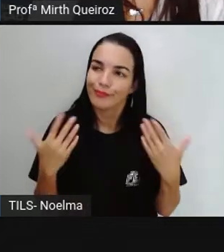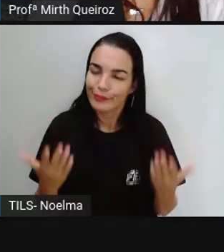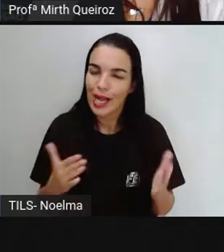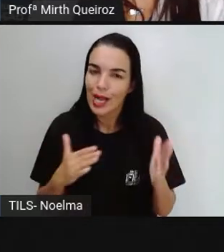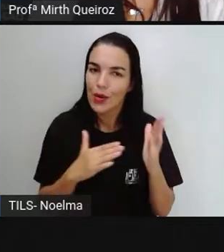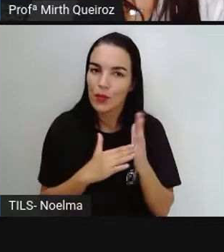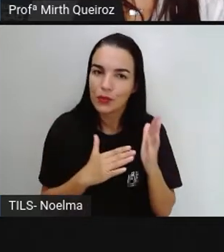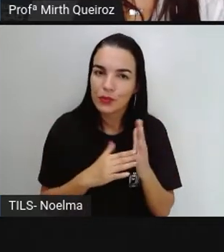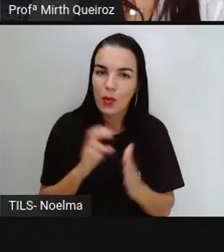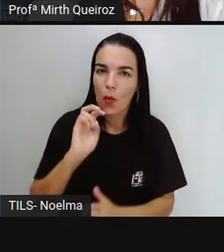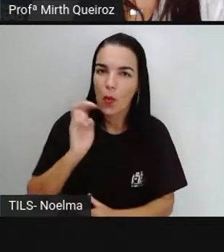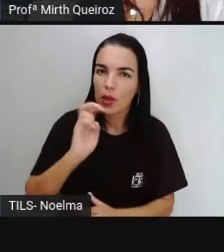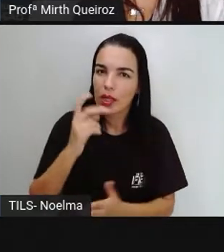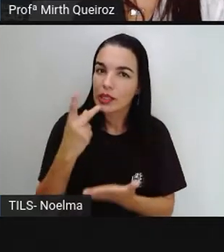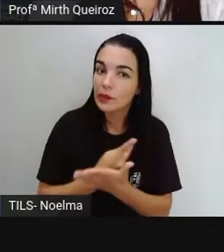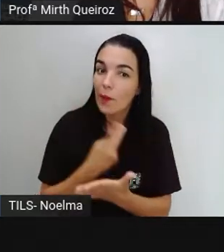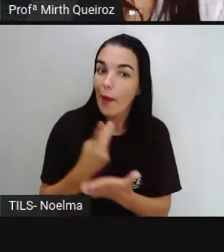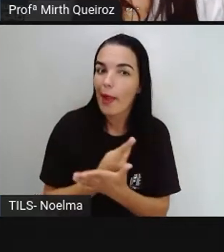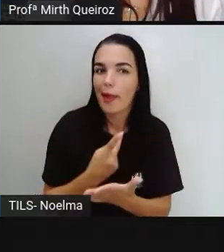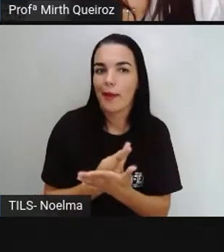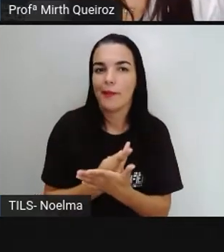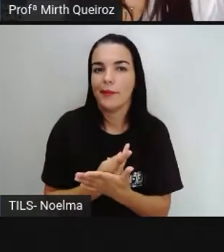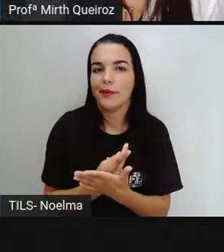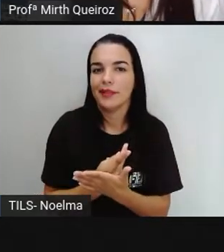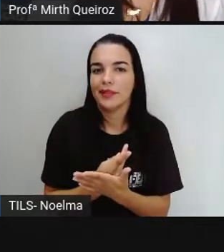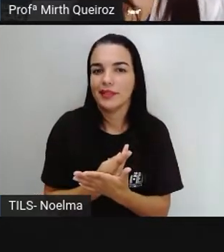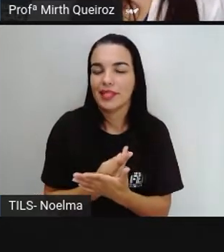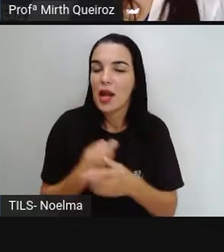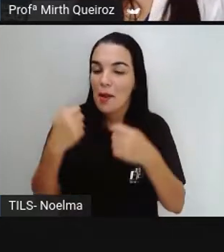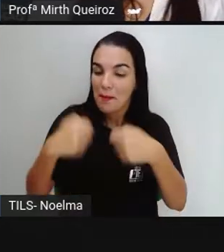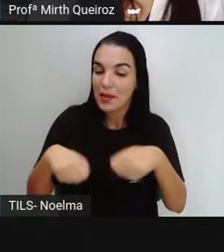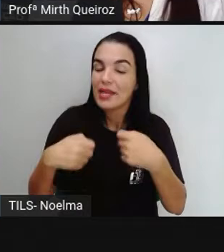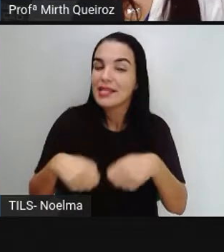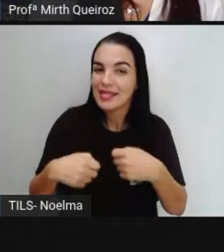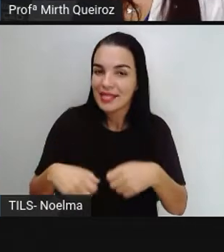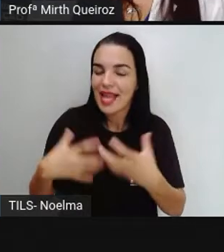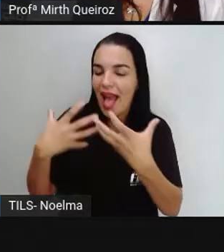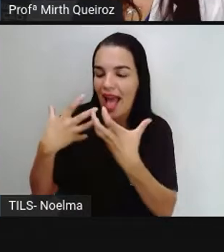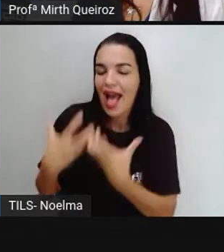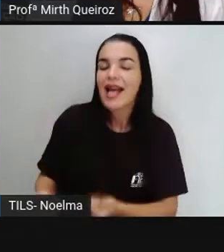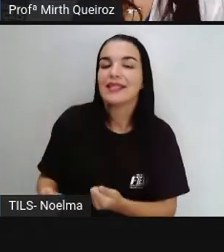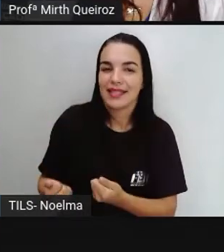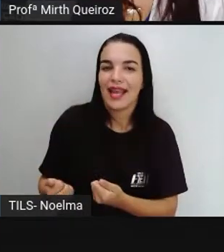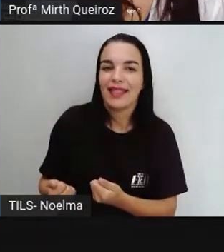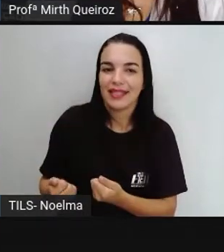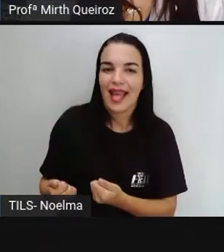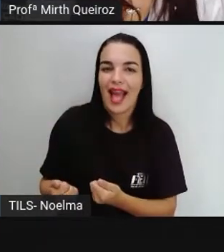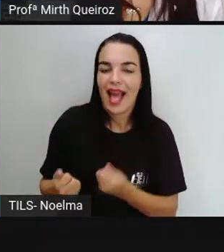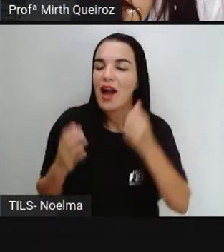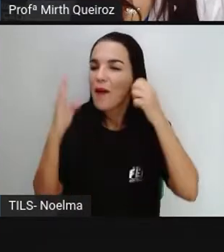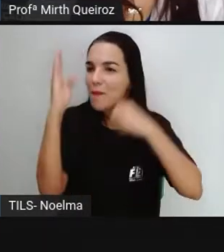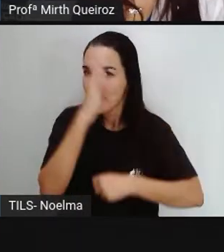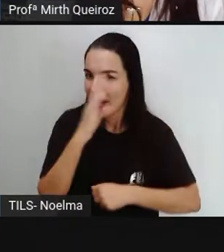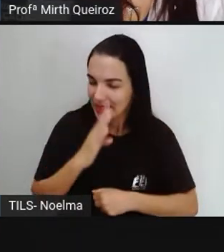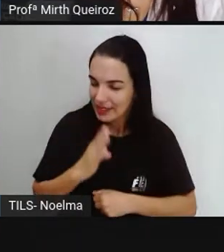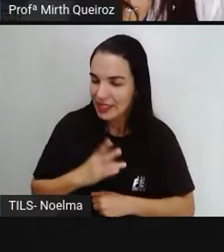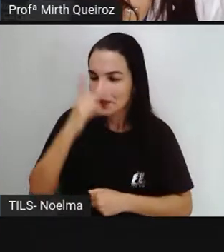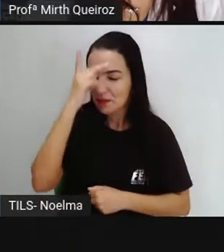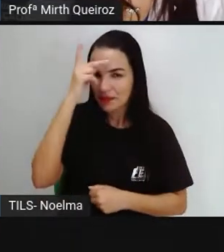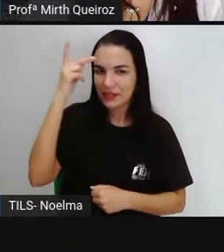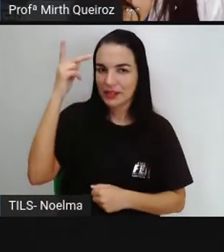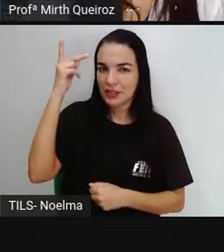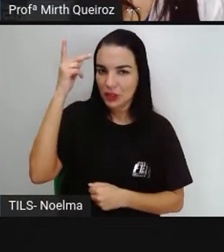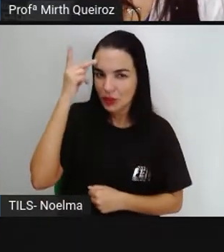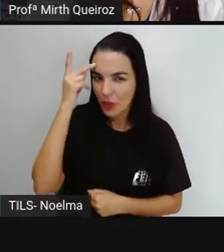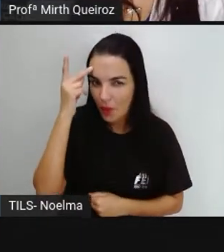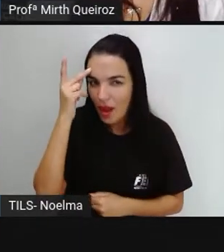equívoco, que seria de não considerar o brasileiro aí como índio, né? O brasileiro não é índio.